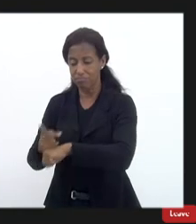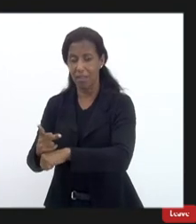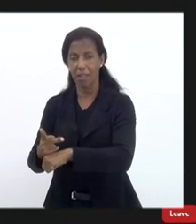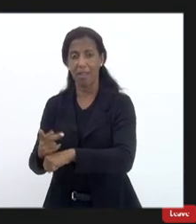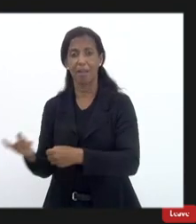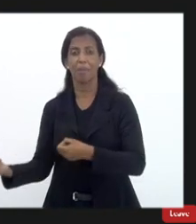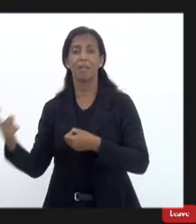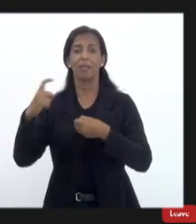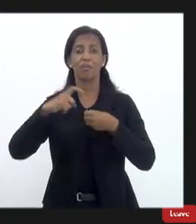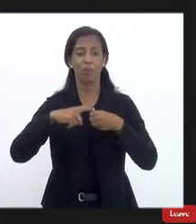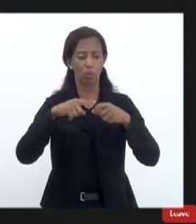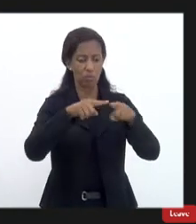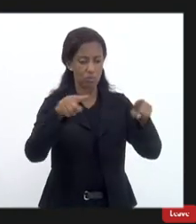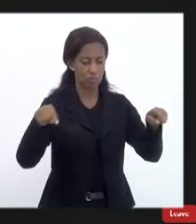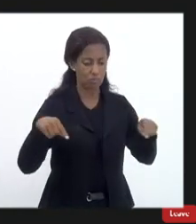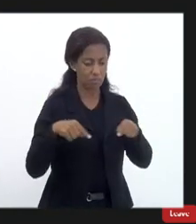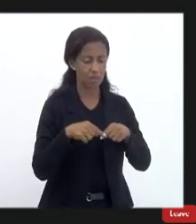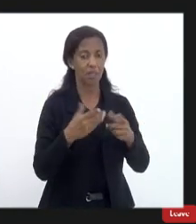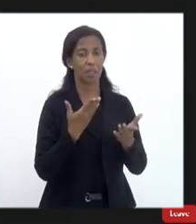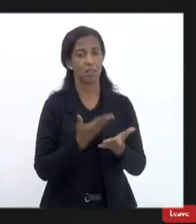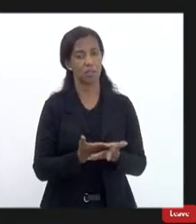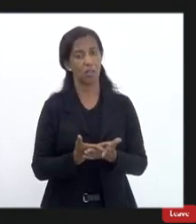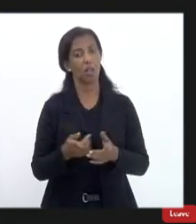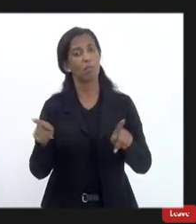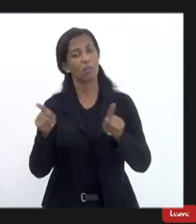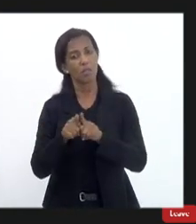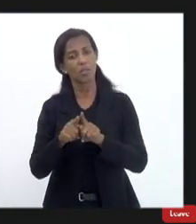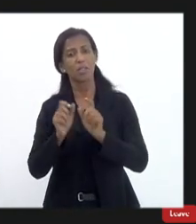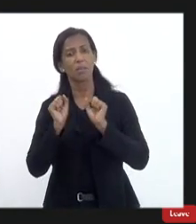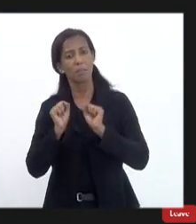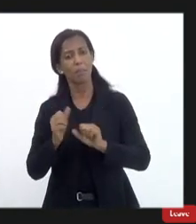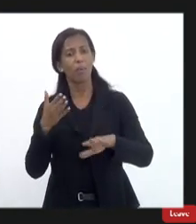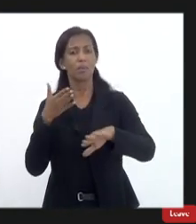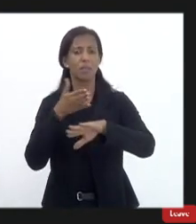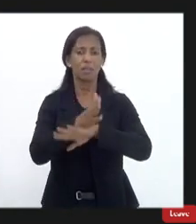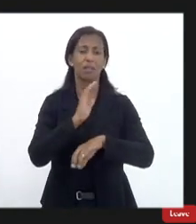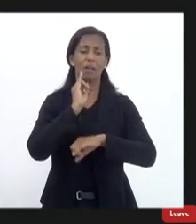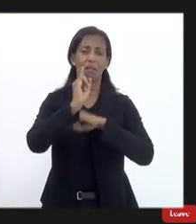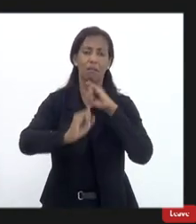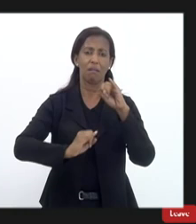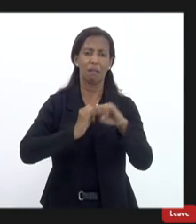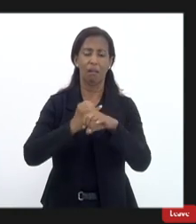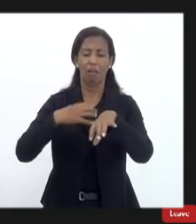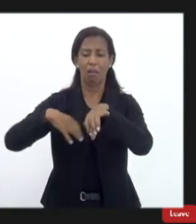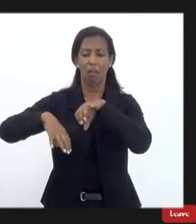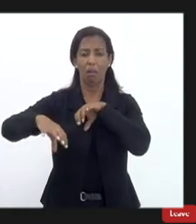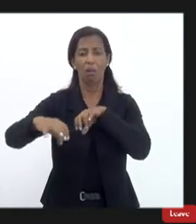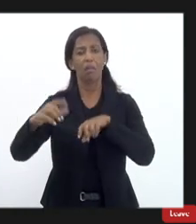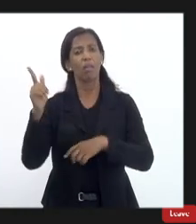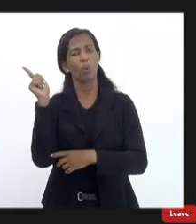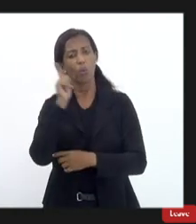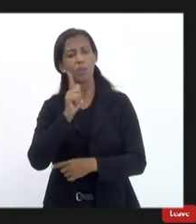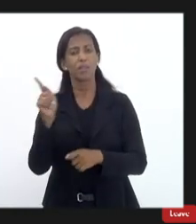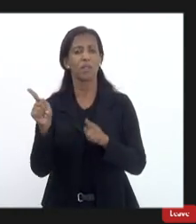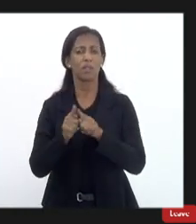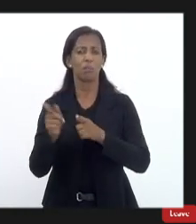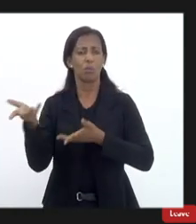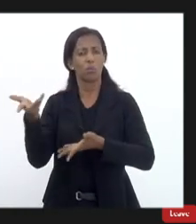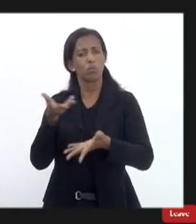volte para o ambiente escolar, mas também possa acessar a plataforma remota e minimamente